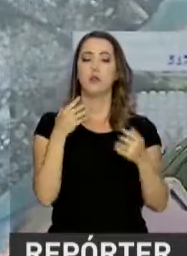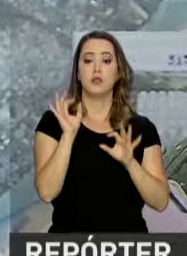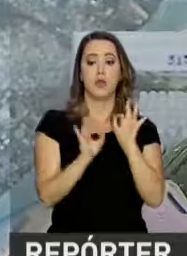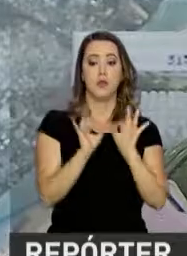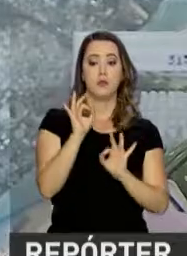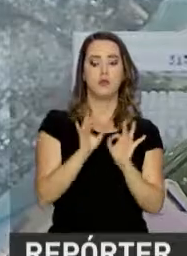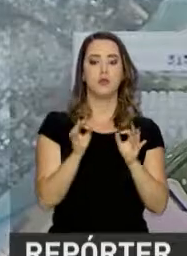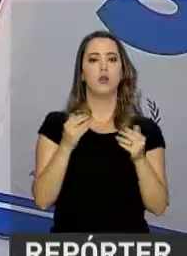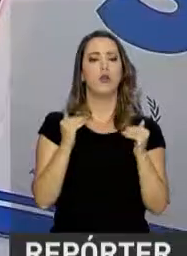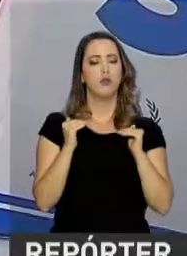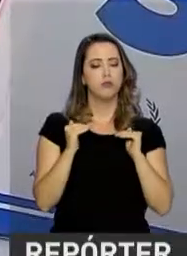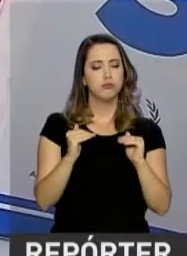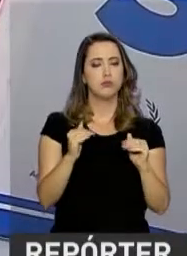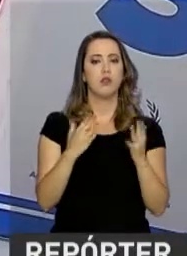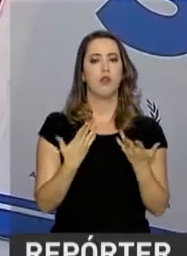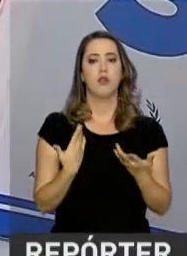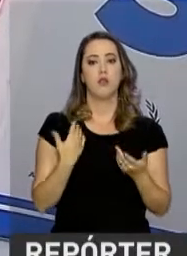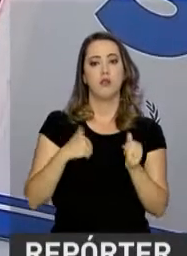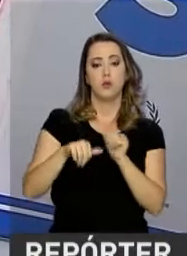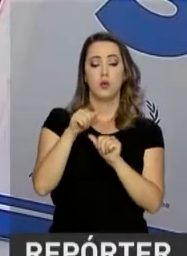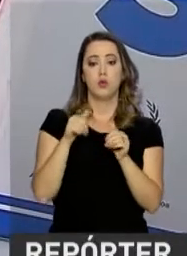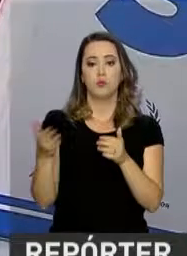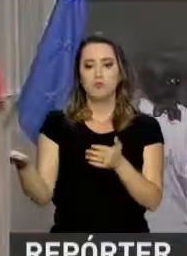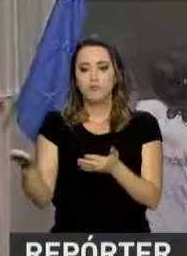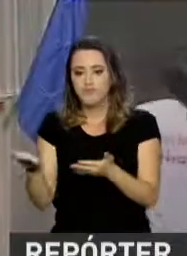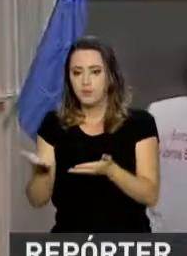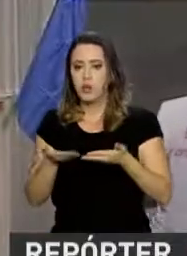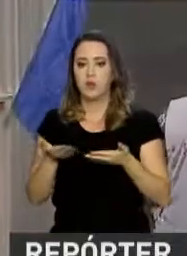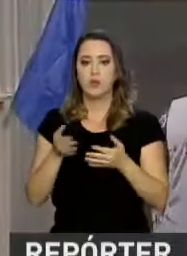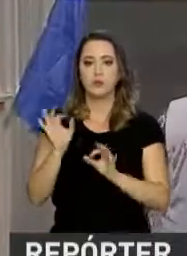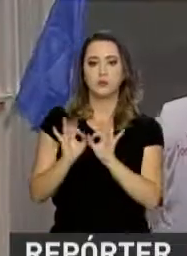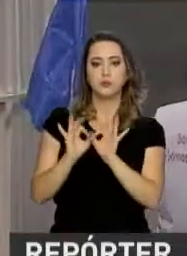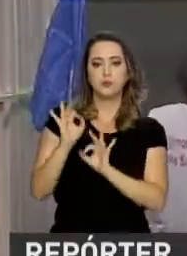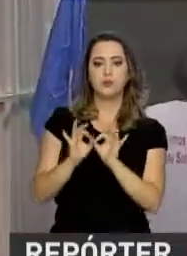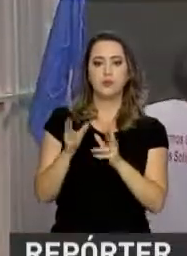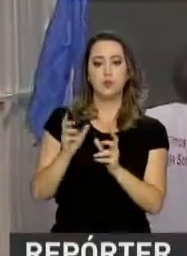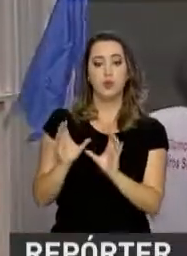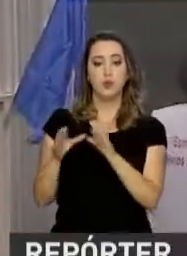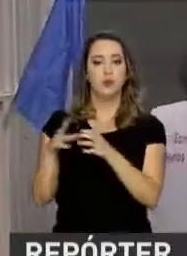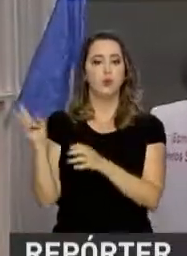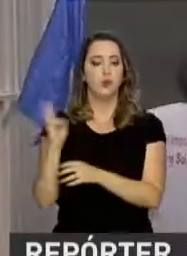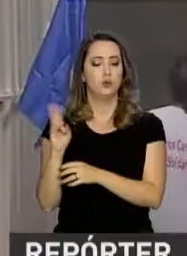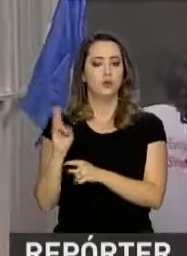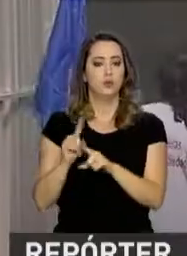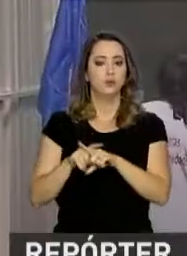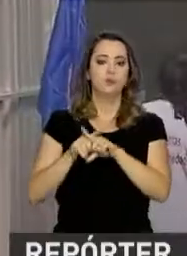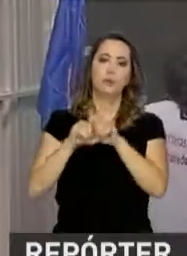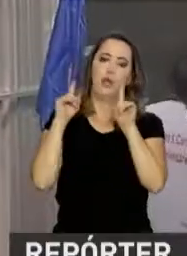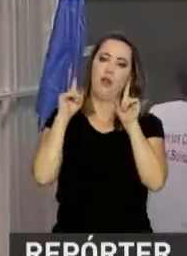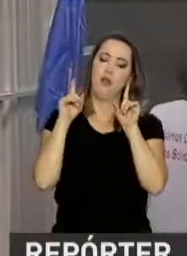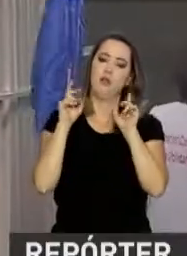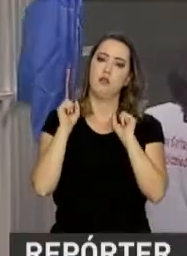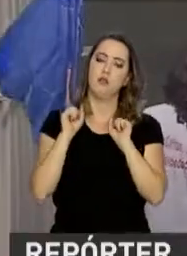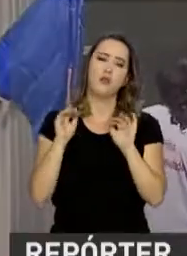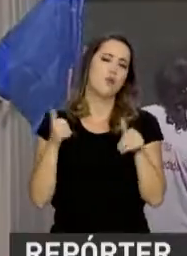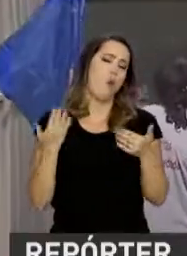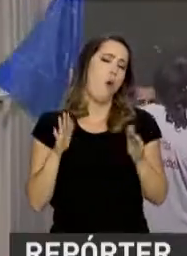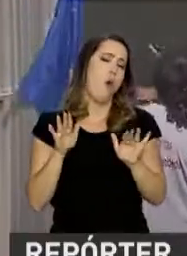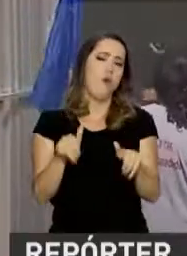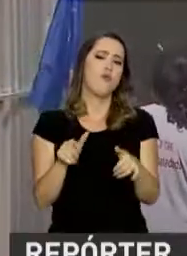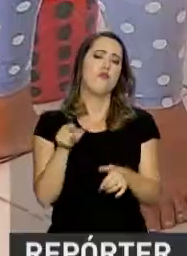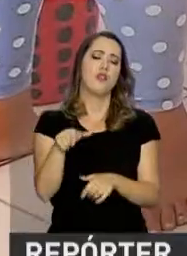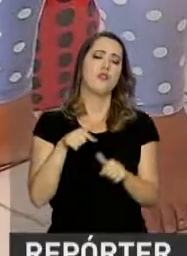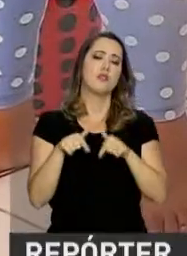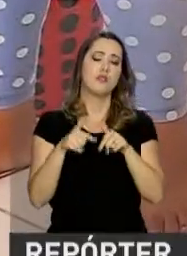estar estabilizados. Passa pelo acolhimento, recepção dos venezuelanos. Mas qual é o final